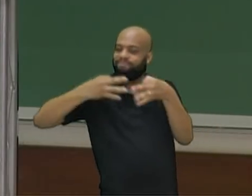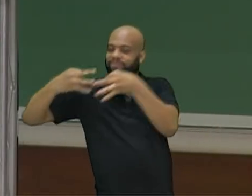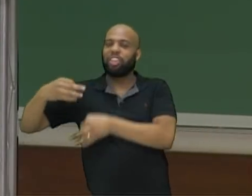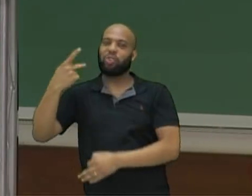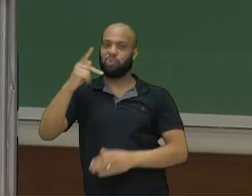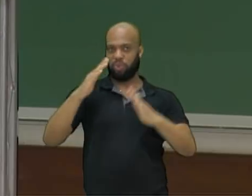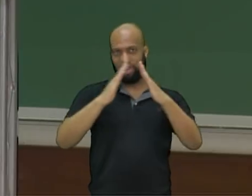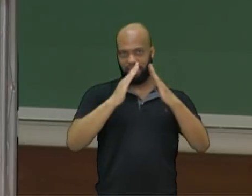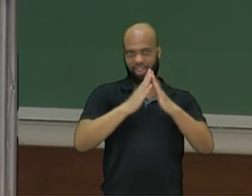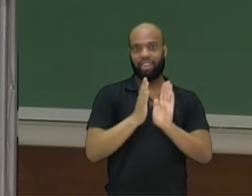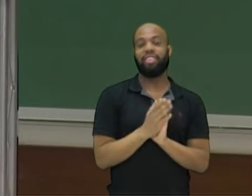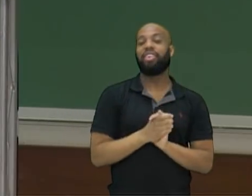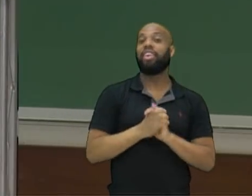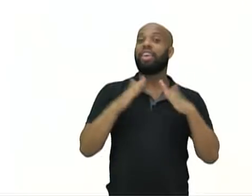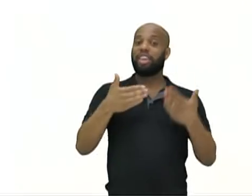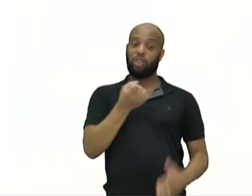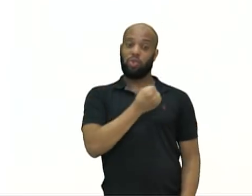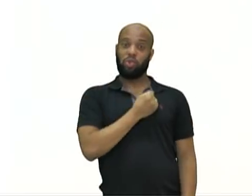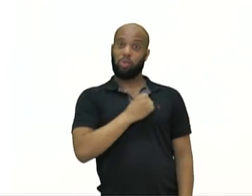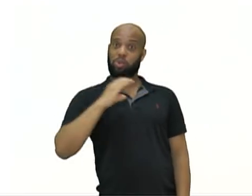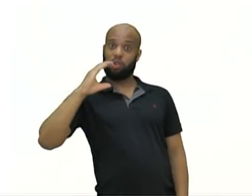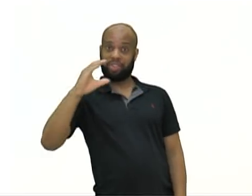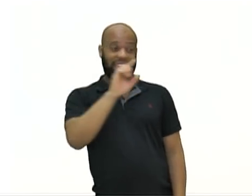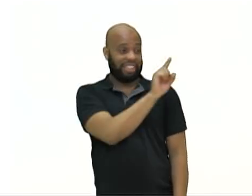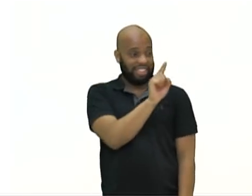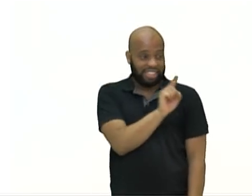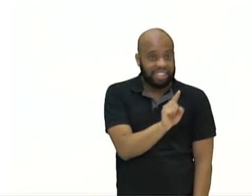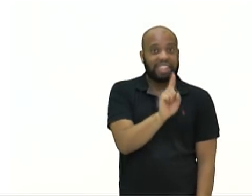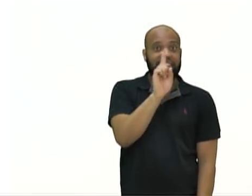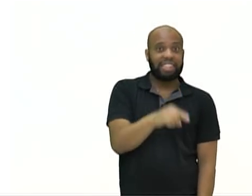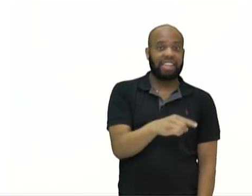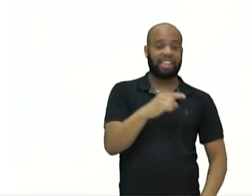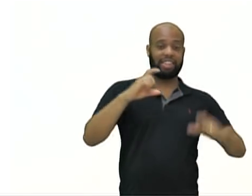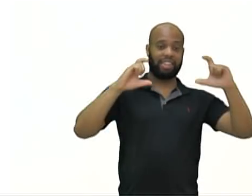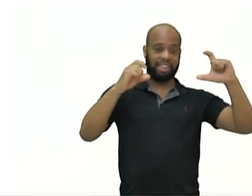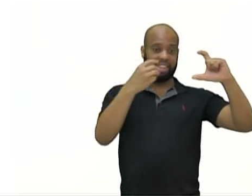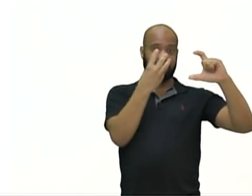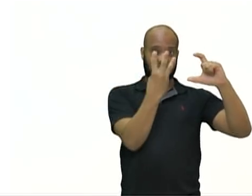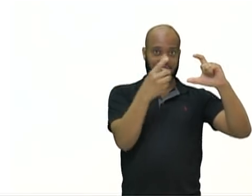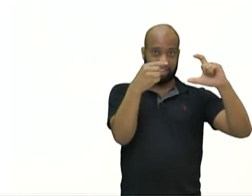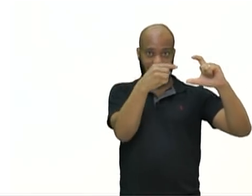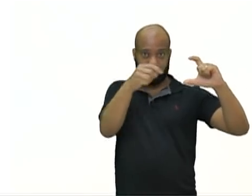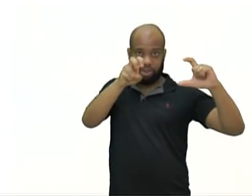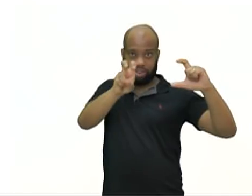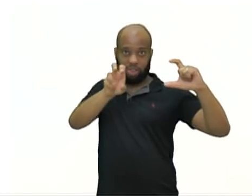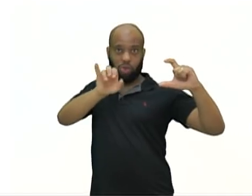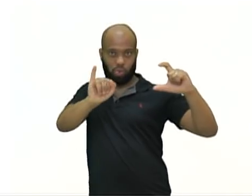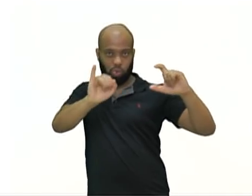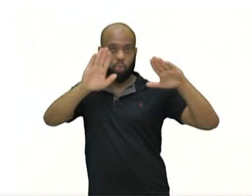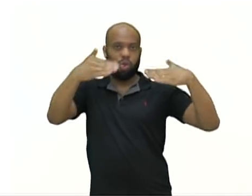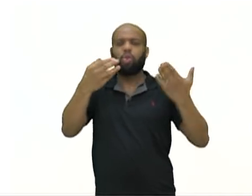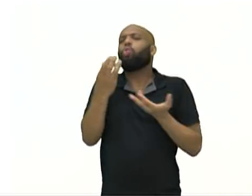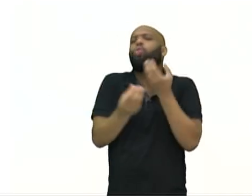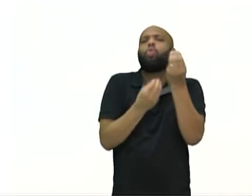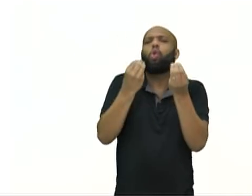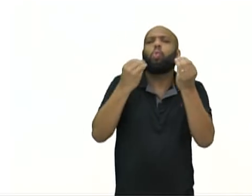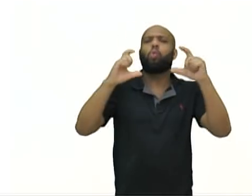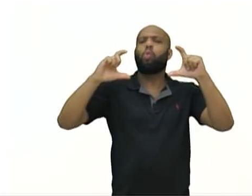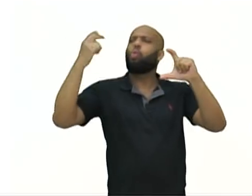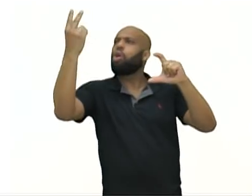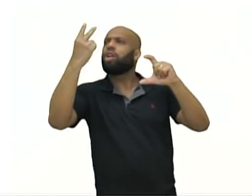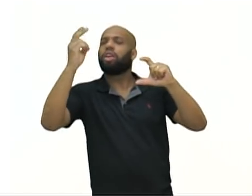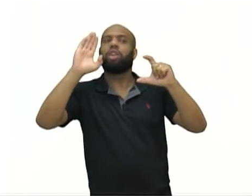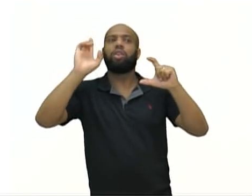casa. Então, o número complexo z, 3 menos 5i. Z ao quadrado vai ser 3